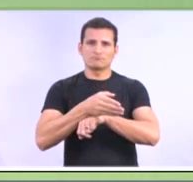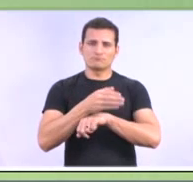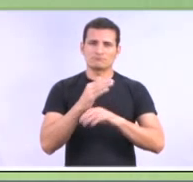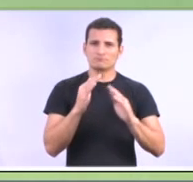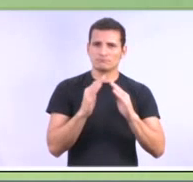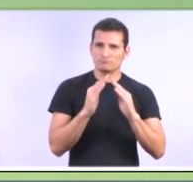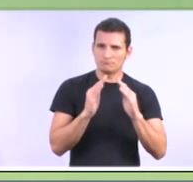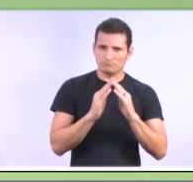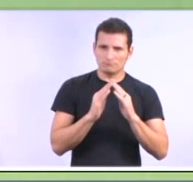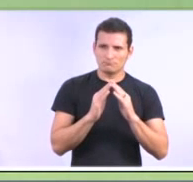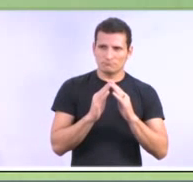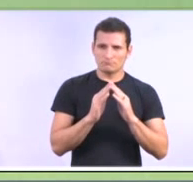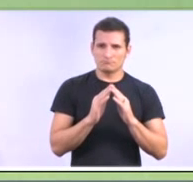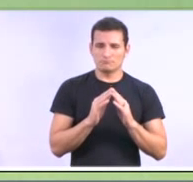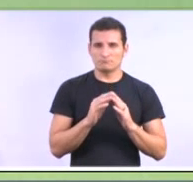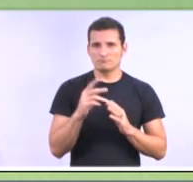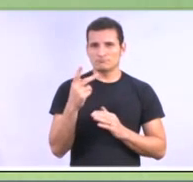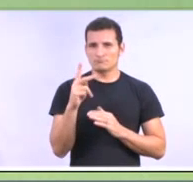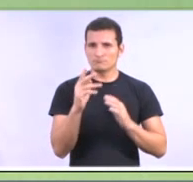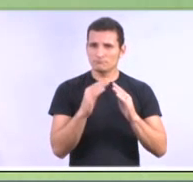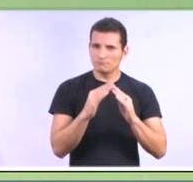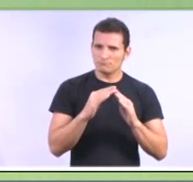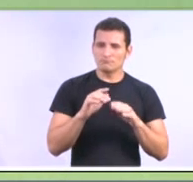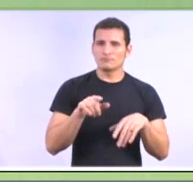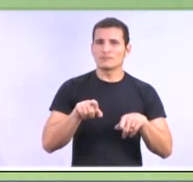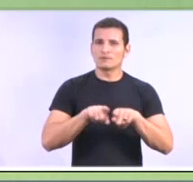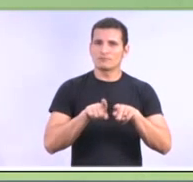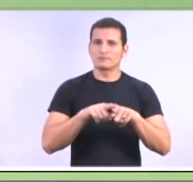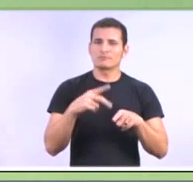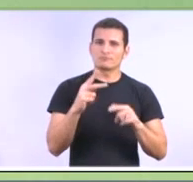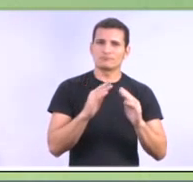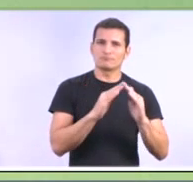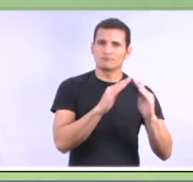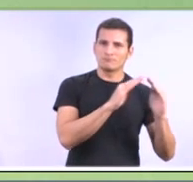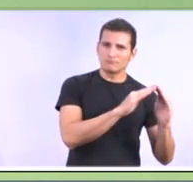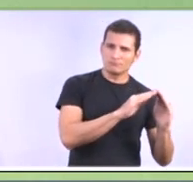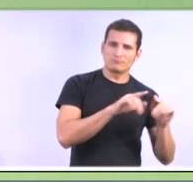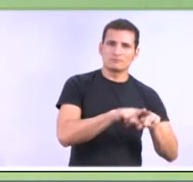que atende na sua casa, mas atende o vizinho, atende no bairro